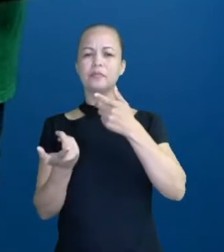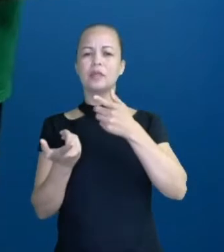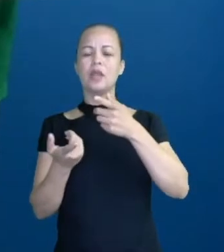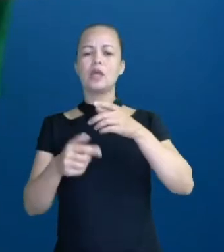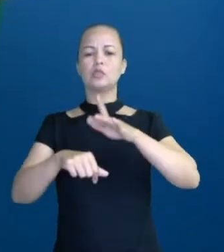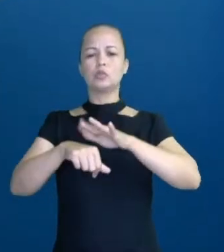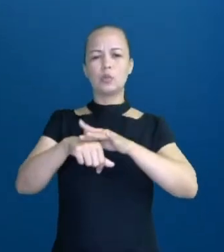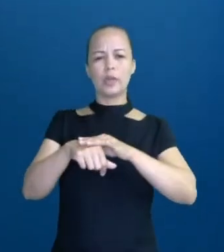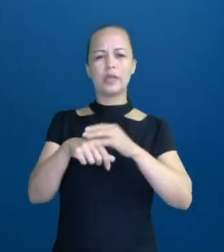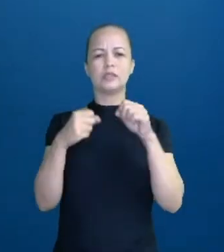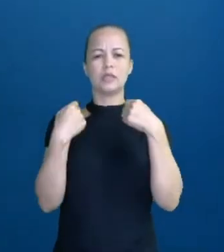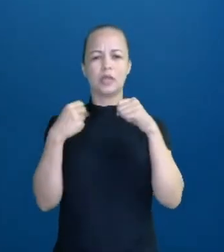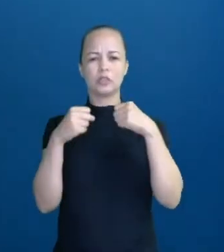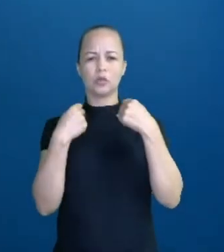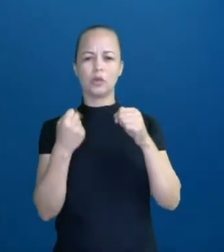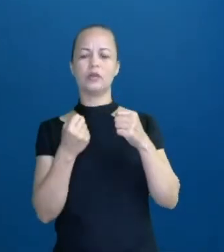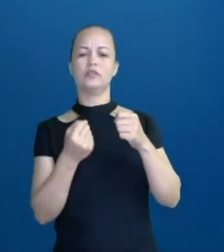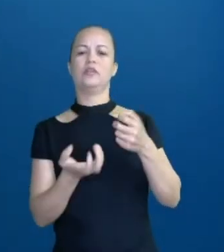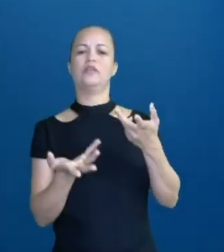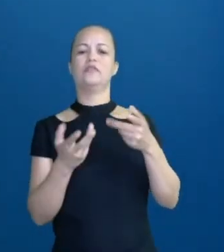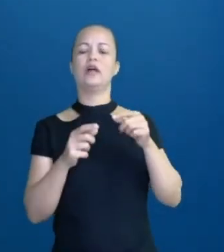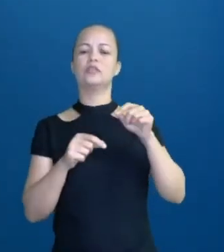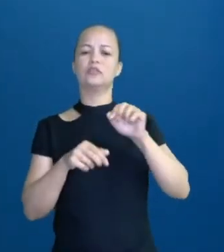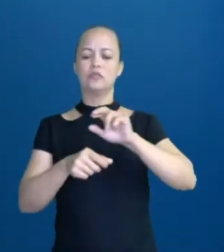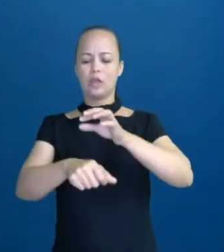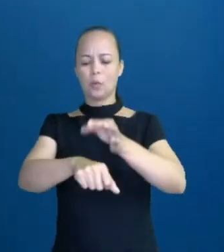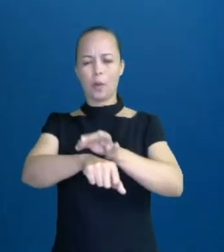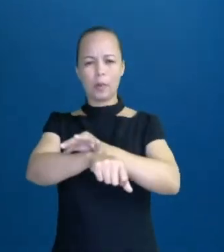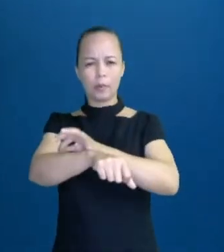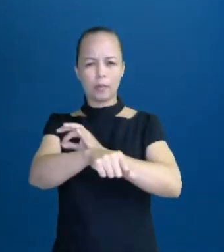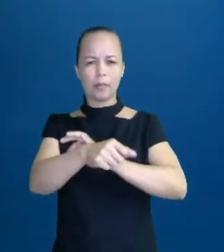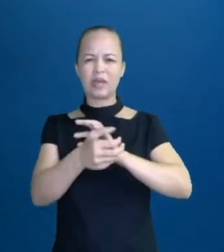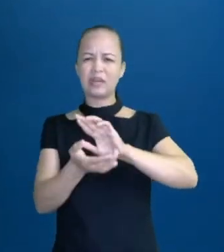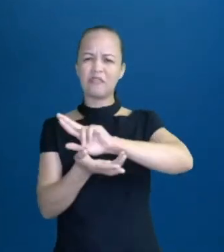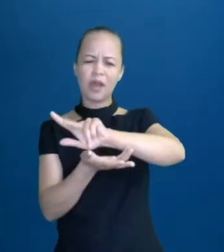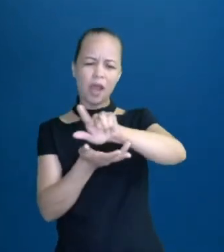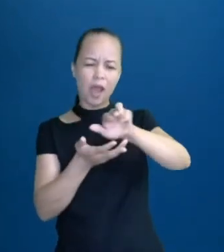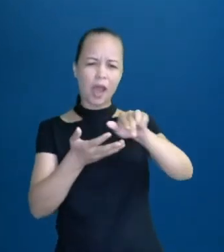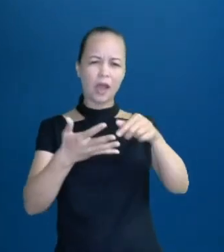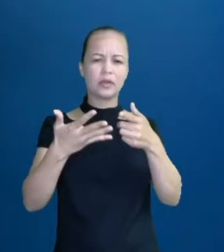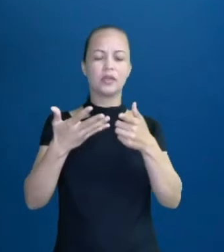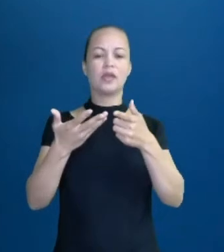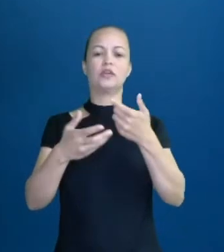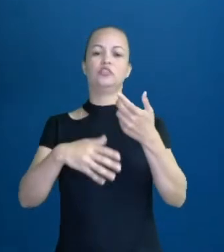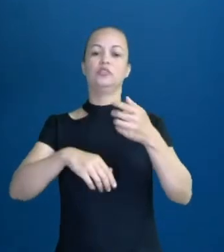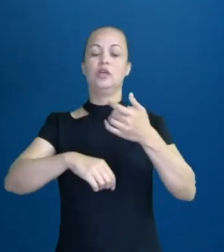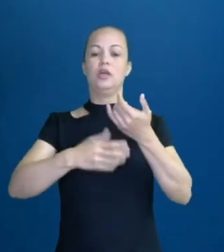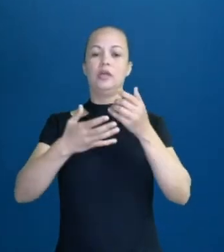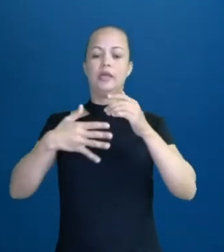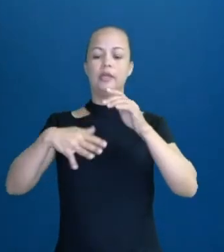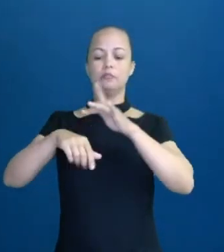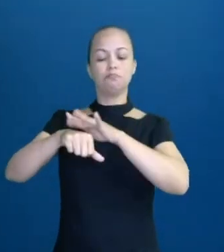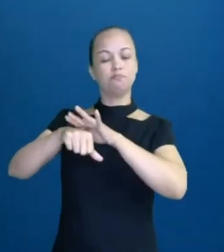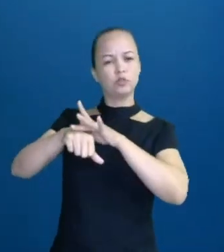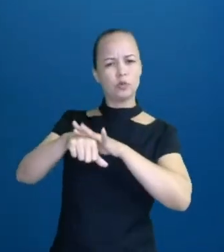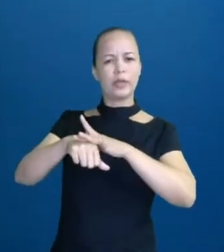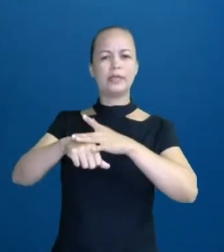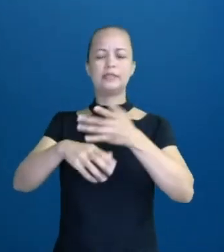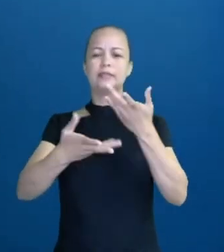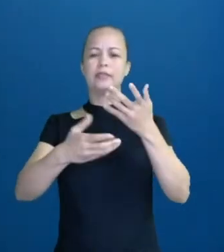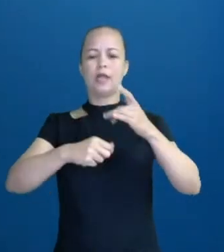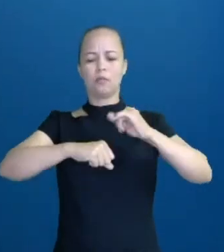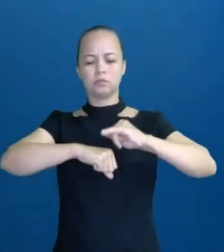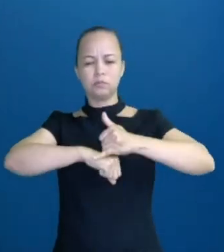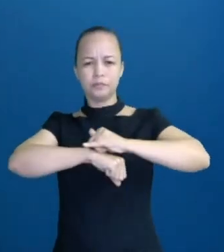articulares, vasculares e dermatológicas, ou seja, a partir de um processo de obesidade, na verdade a obesidade é